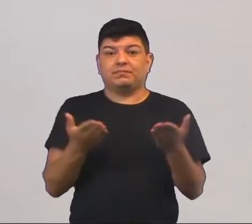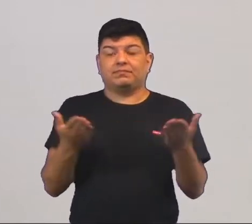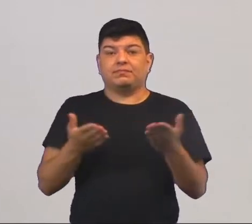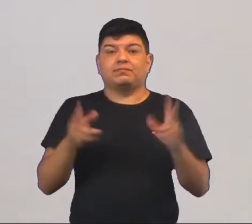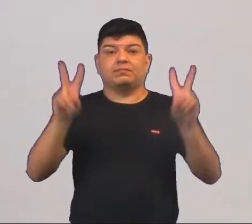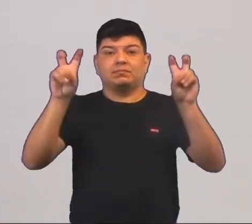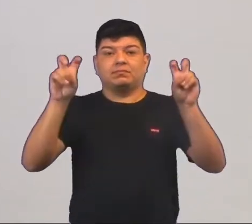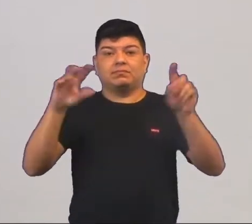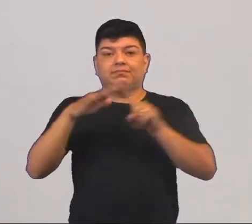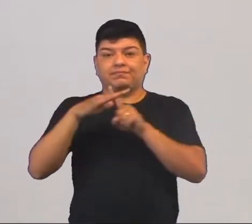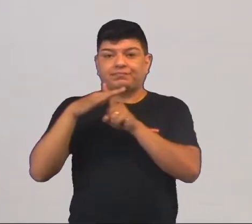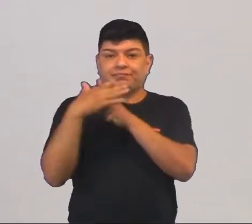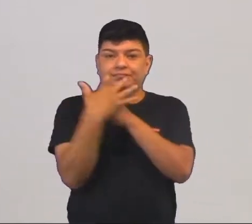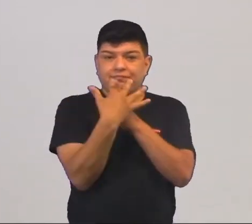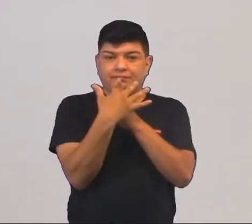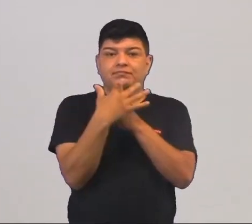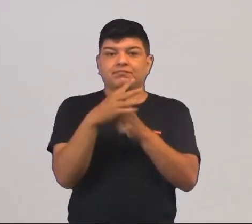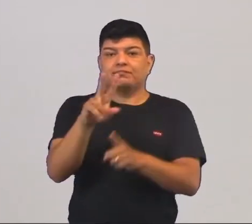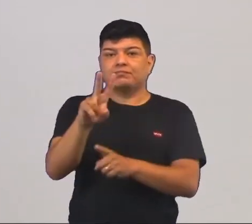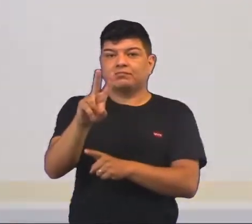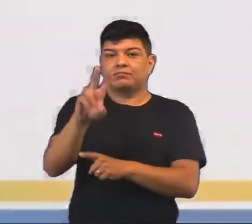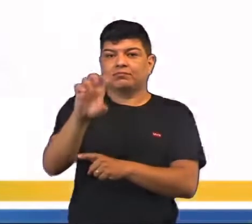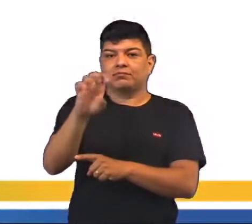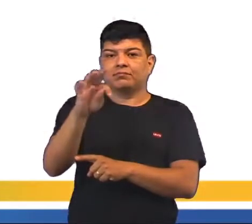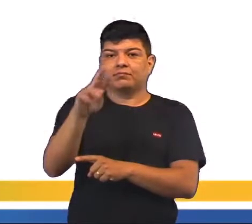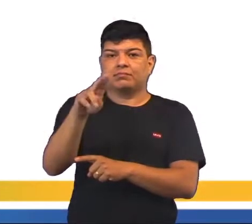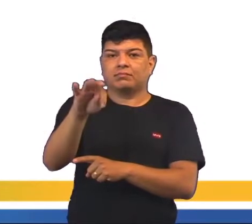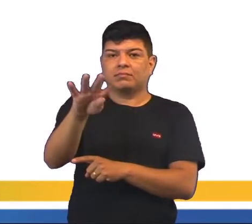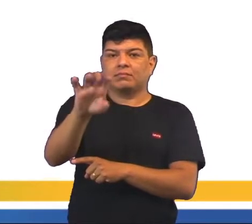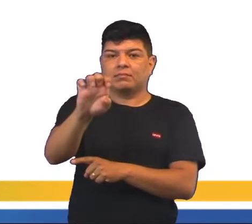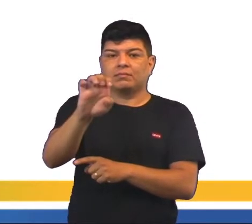do socialismo. Vamos lá?